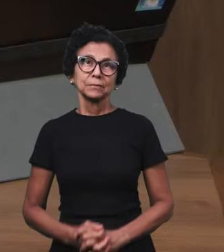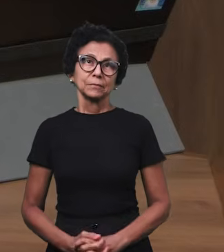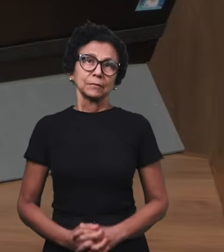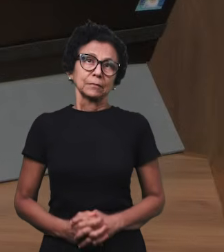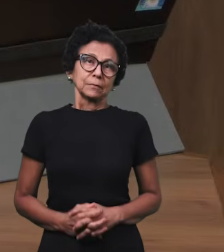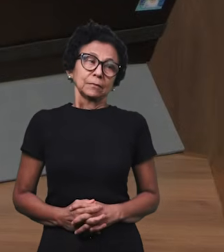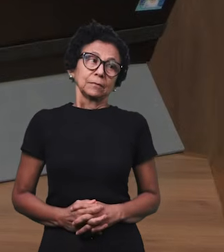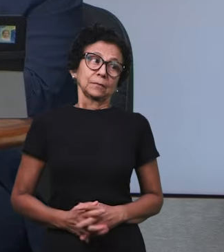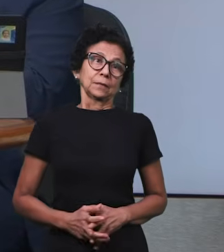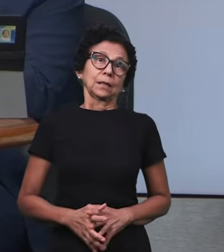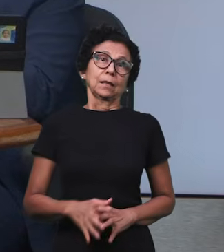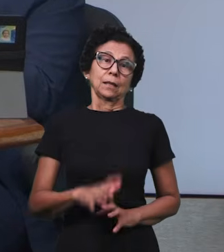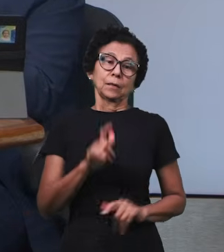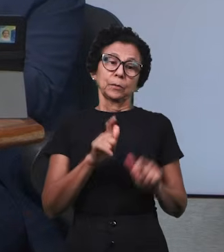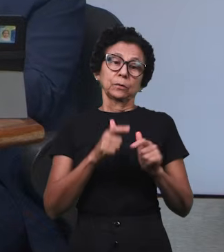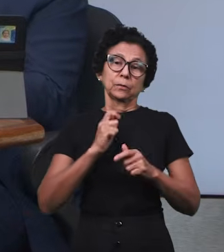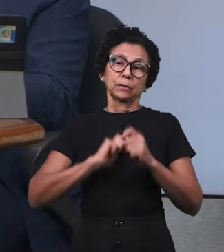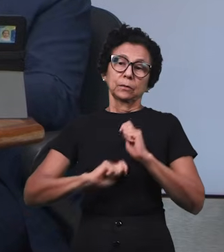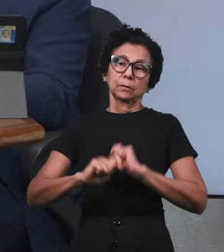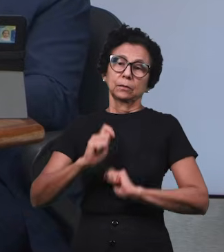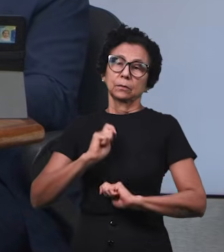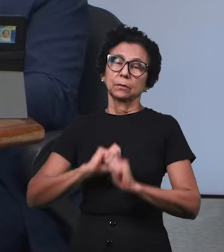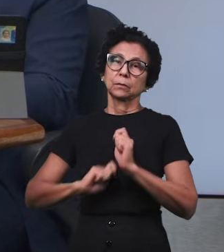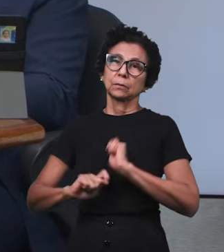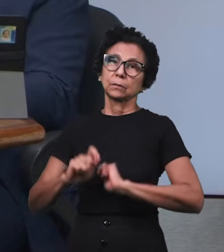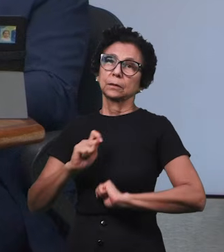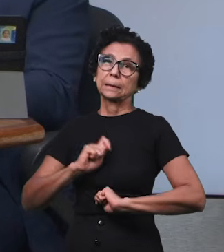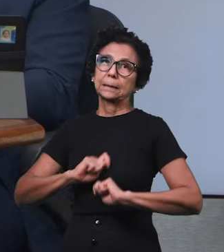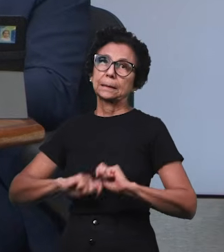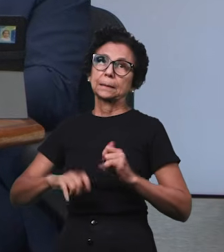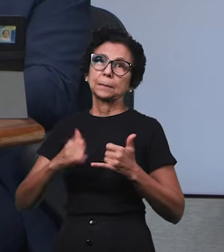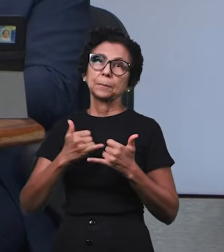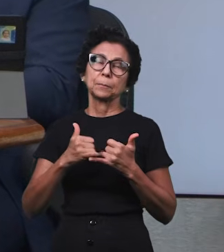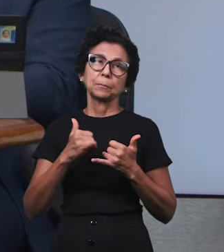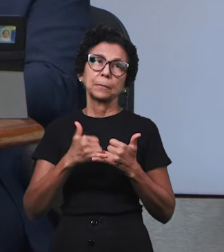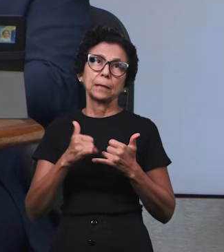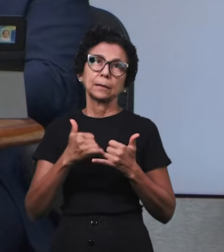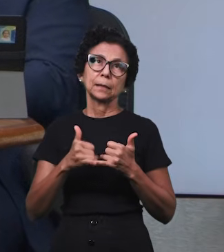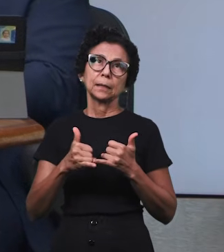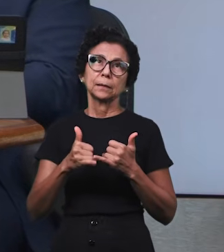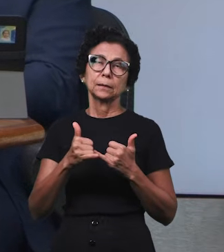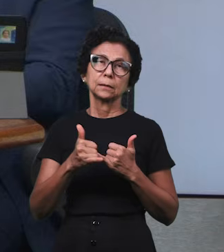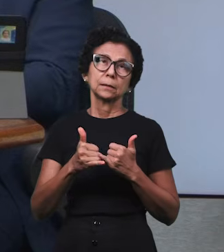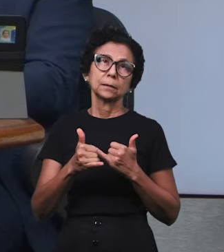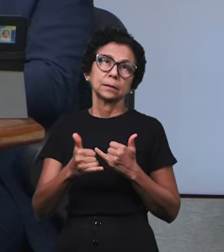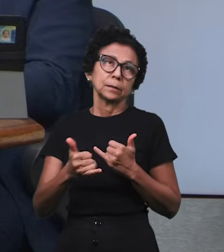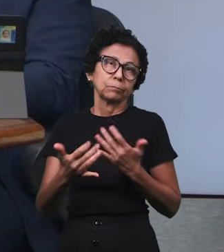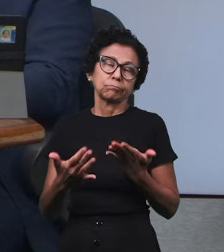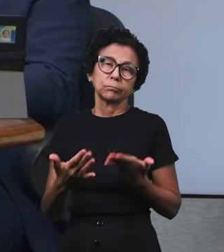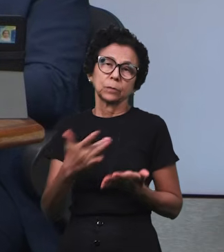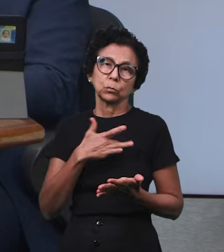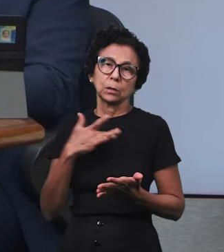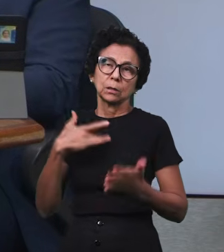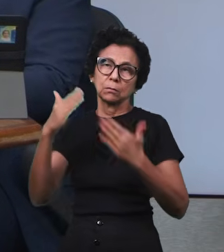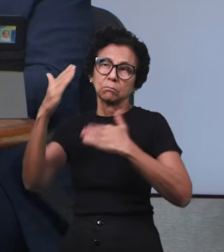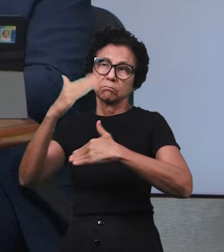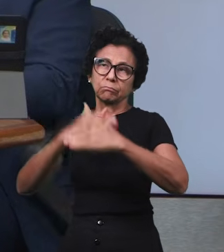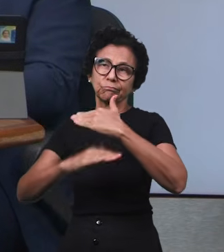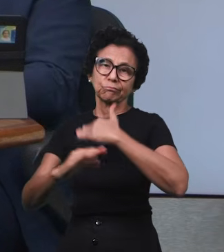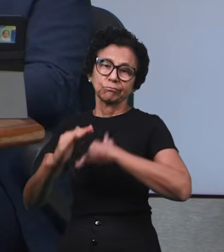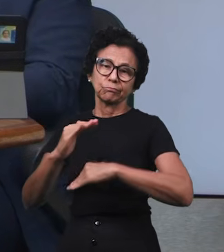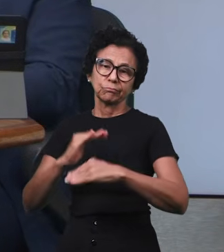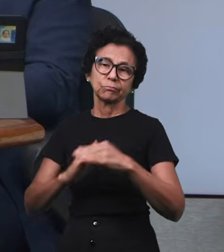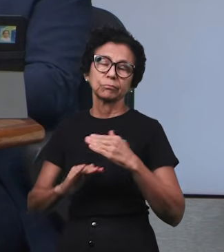gerando, exato, vai gerando uma ansiedade, porque parece que é uma regressão. De fato pode ser, né?